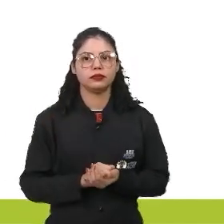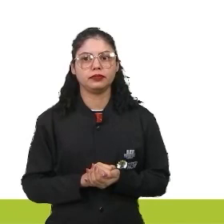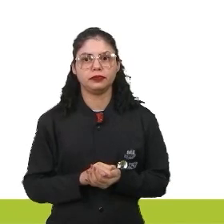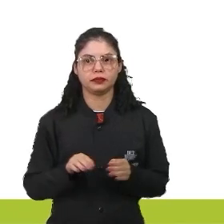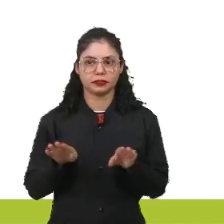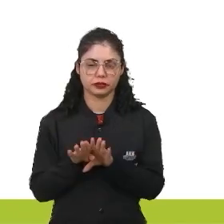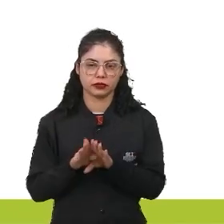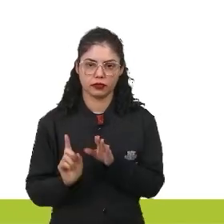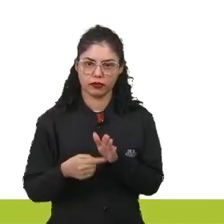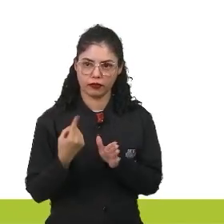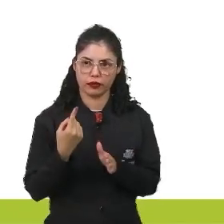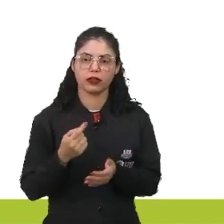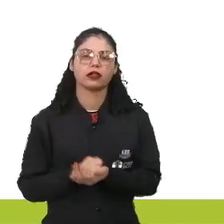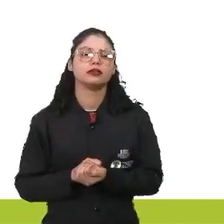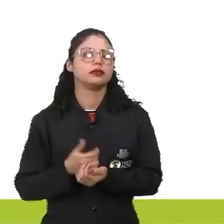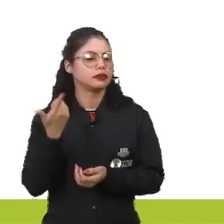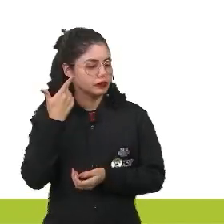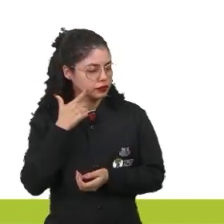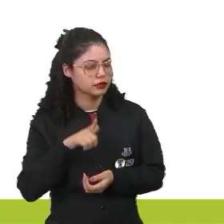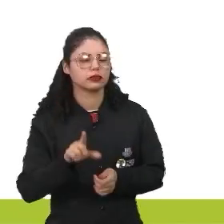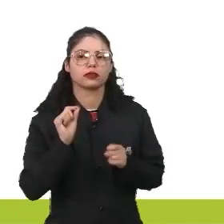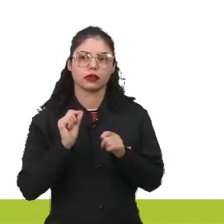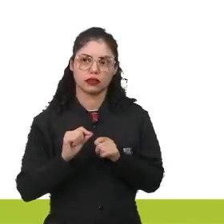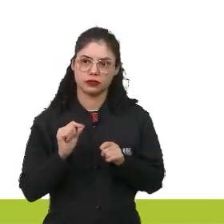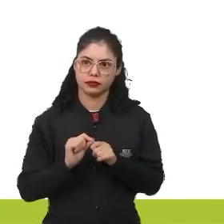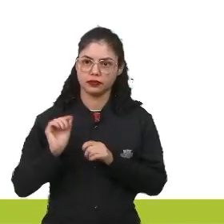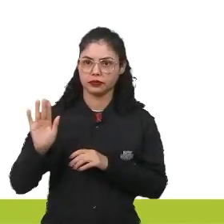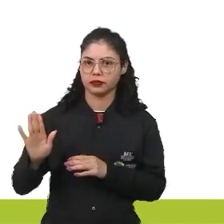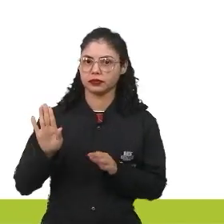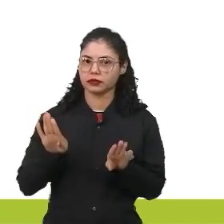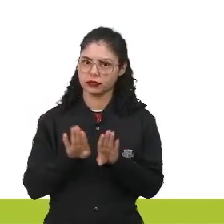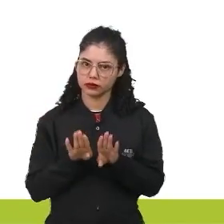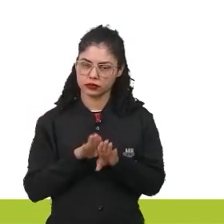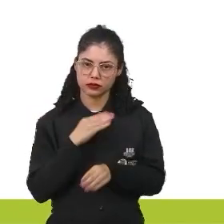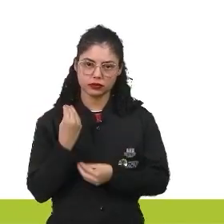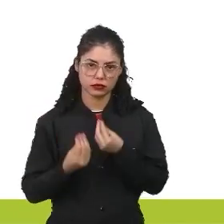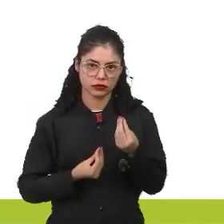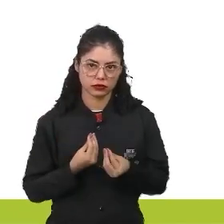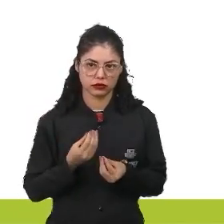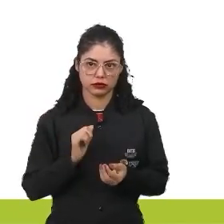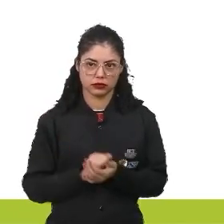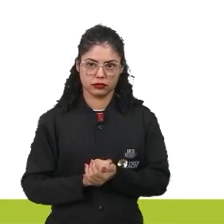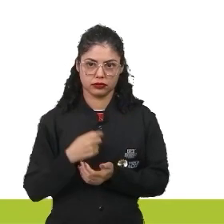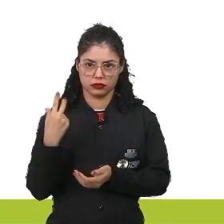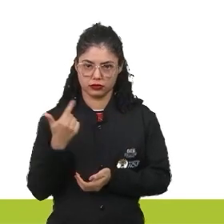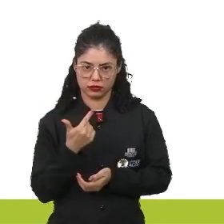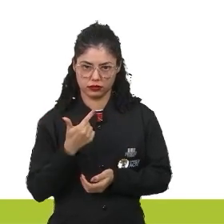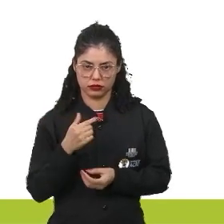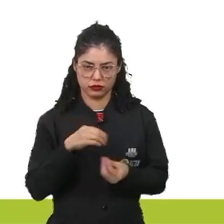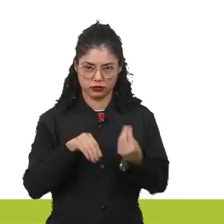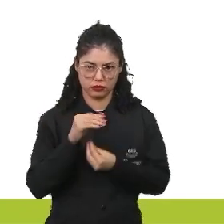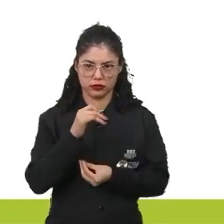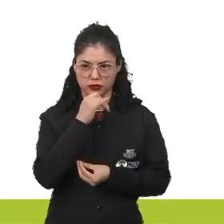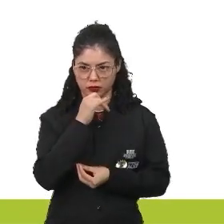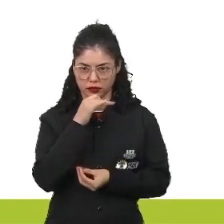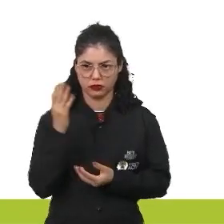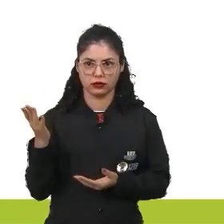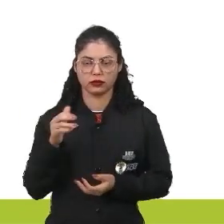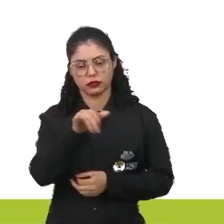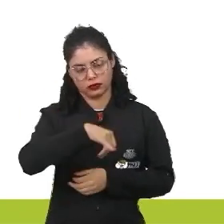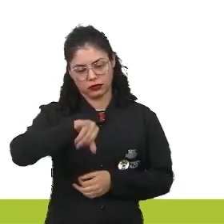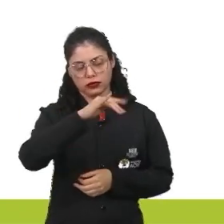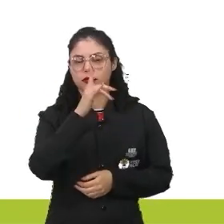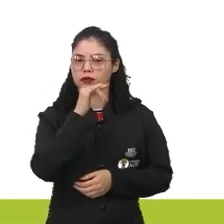primeiro líquido sair, e você vai, então, ficar com a segunda substância. O exemplo aí, o